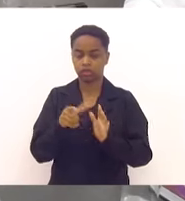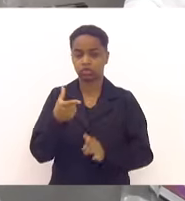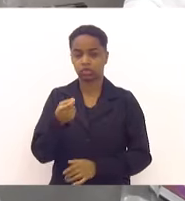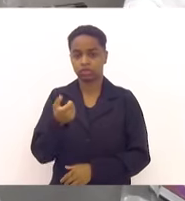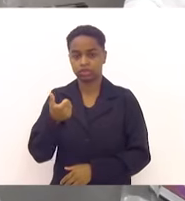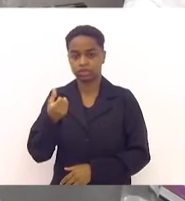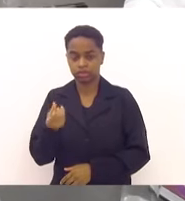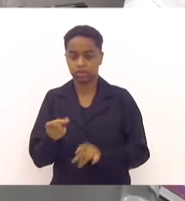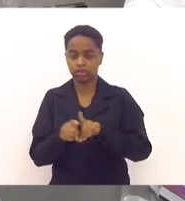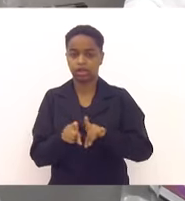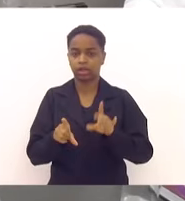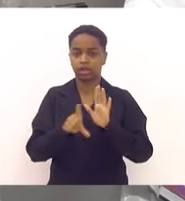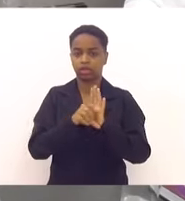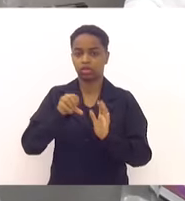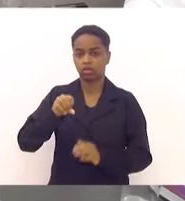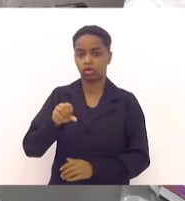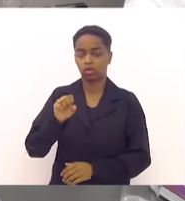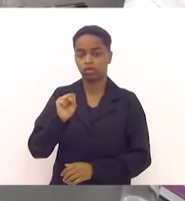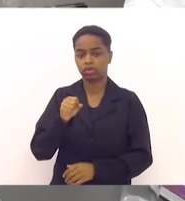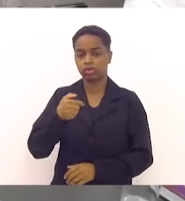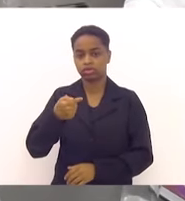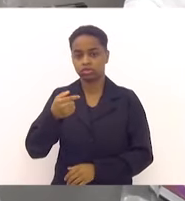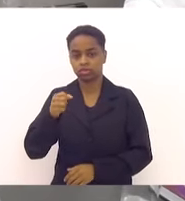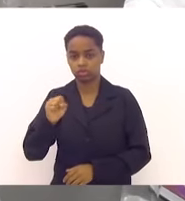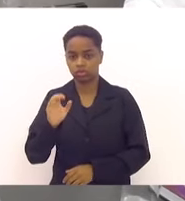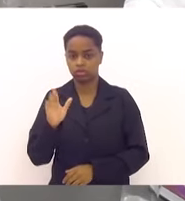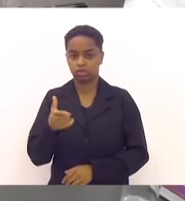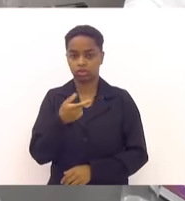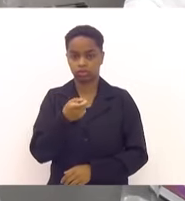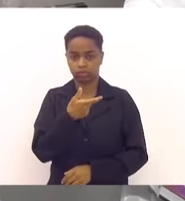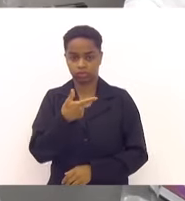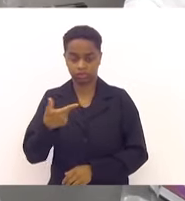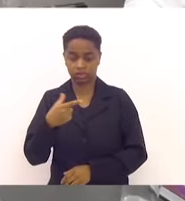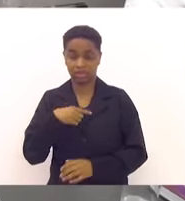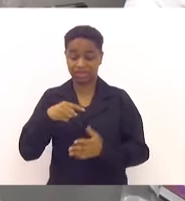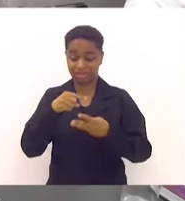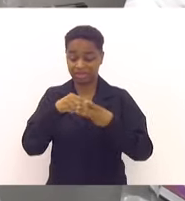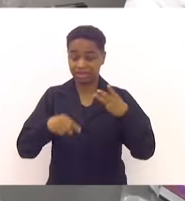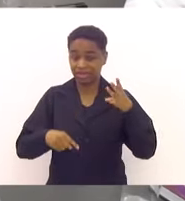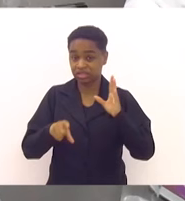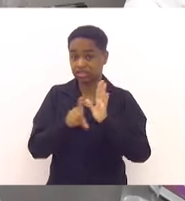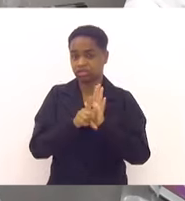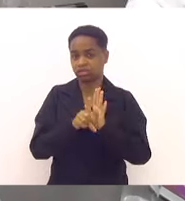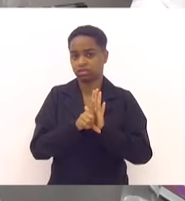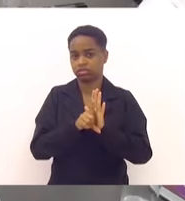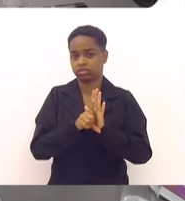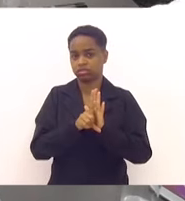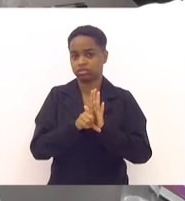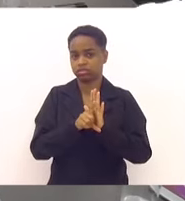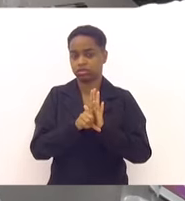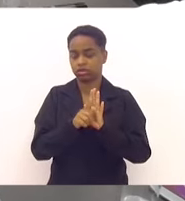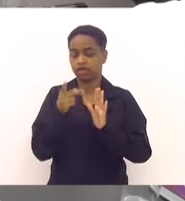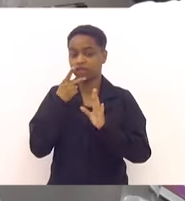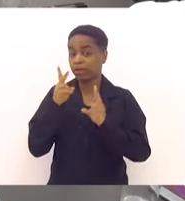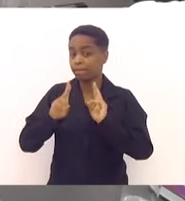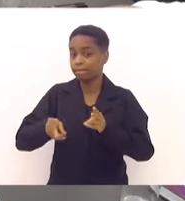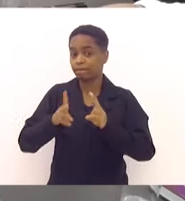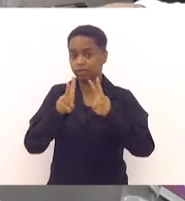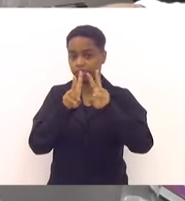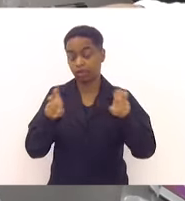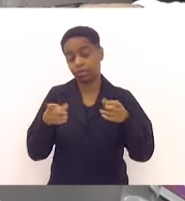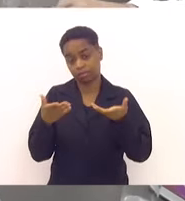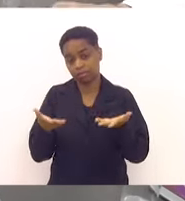Lei 9.878, de 22. São três leis que... torna um projeto, ao meu